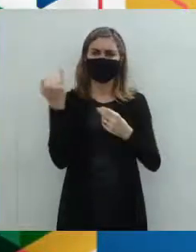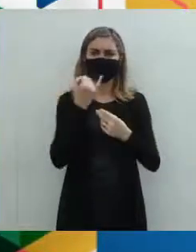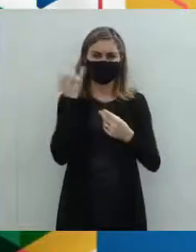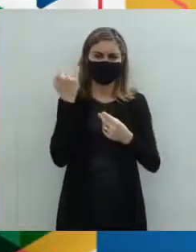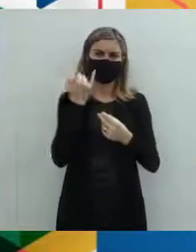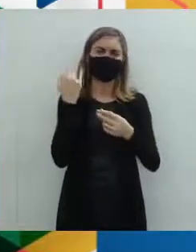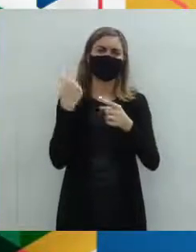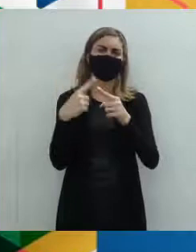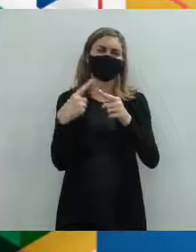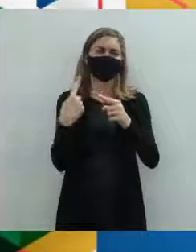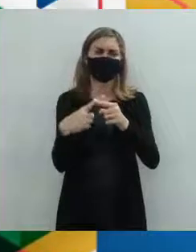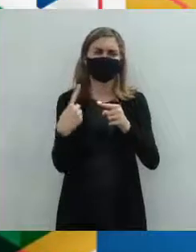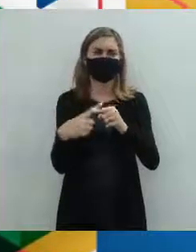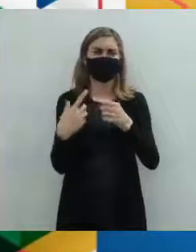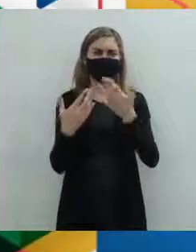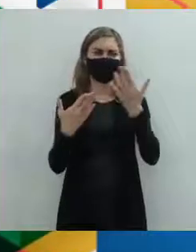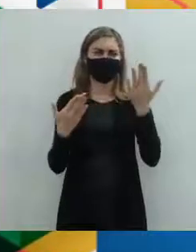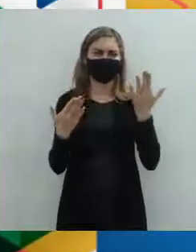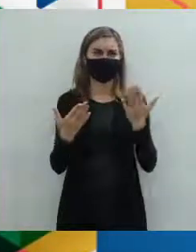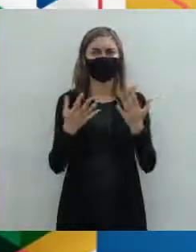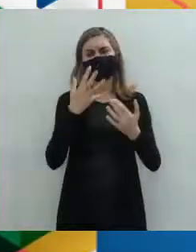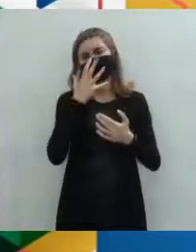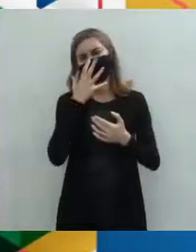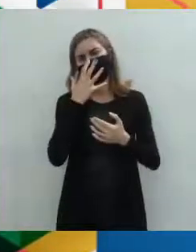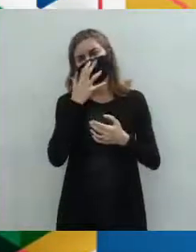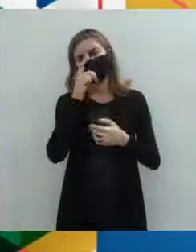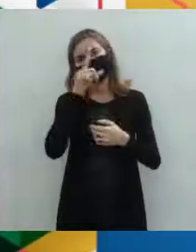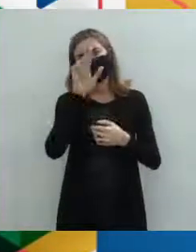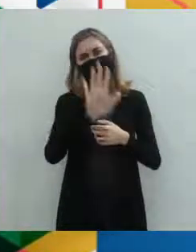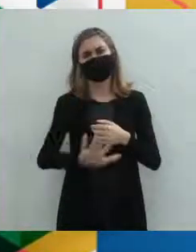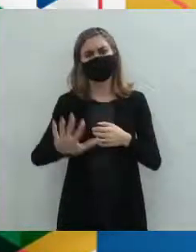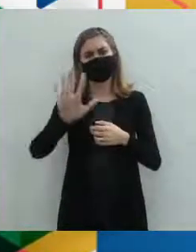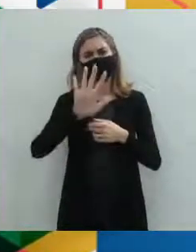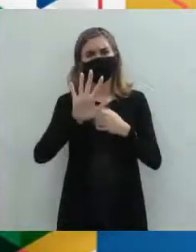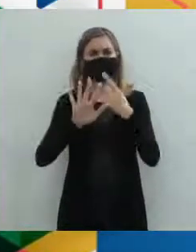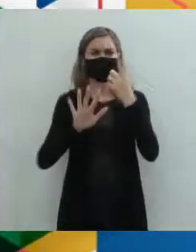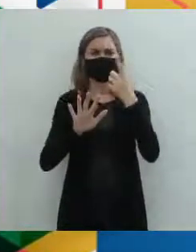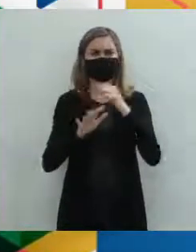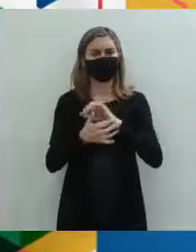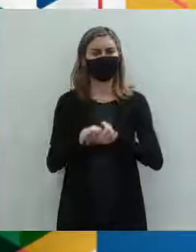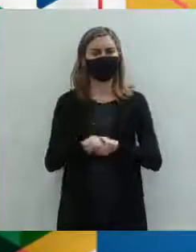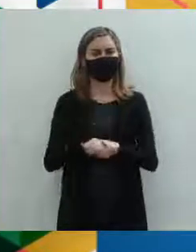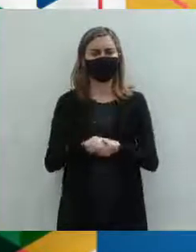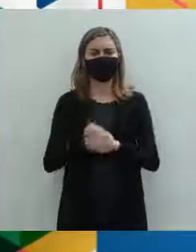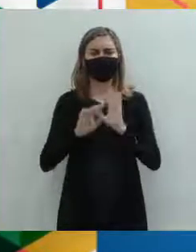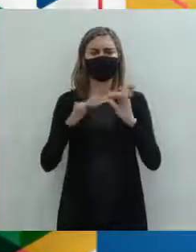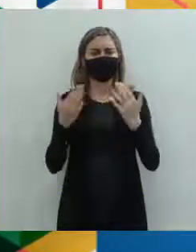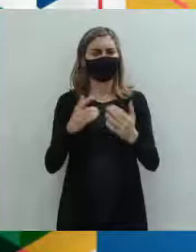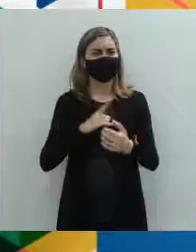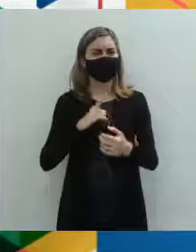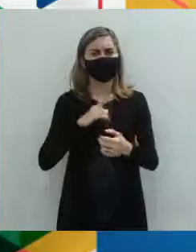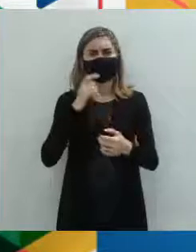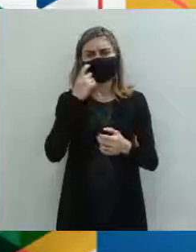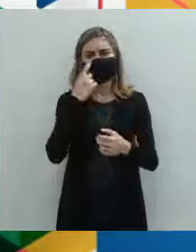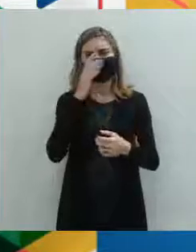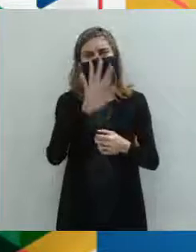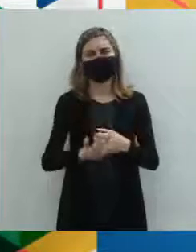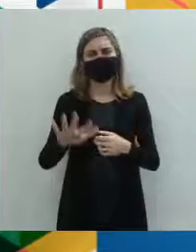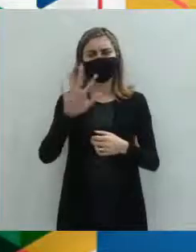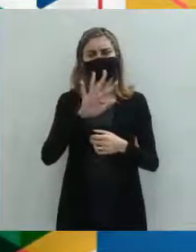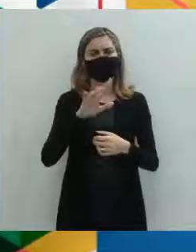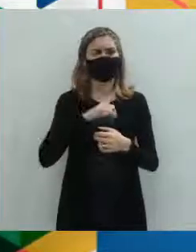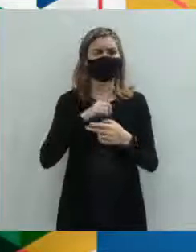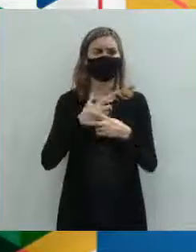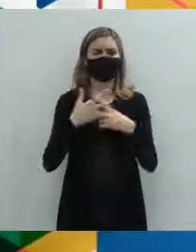quê? Olha lá. Observem esta imagem. Então a gente vê